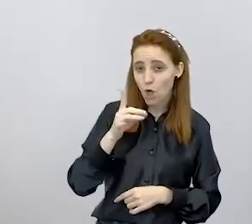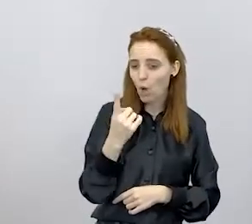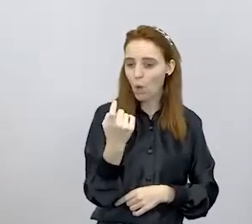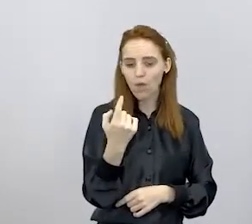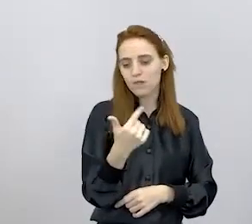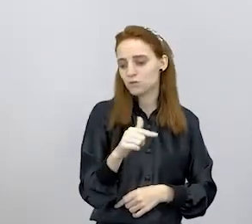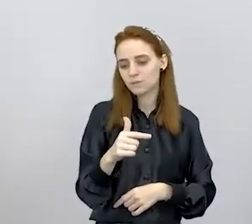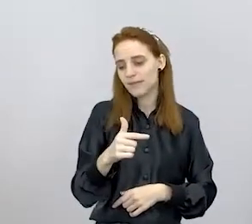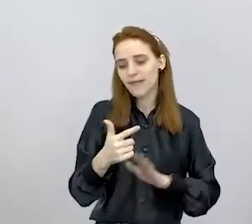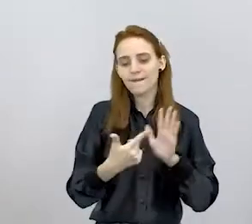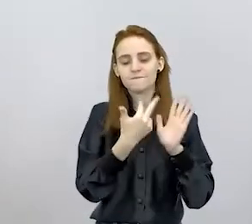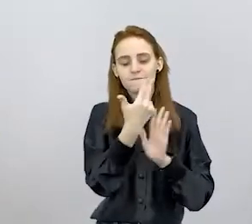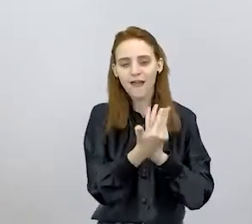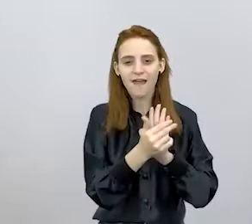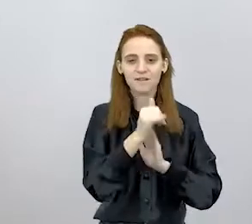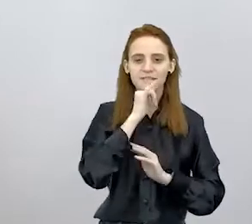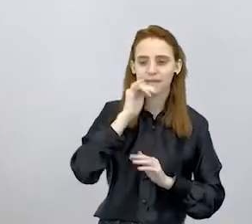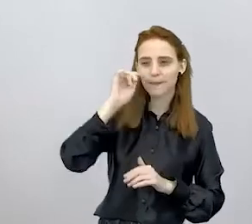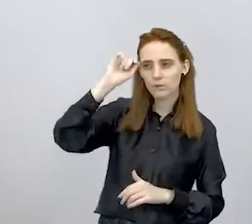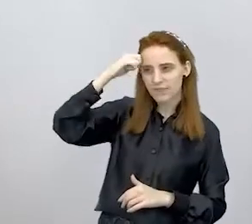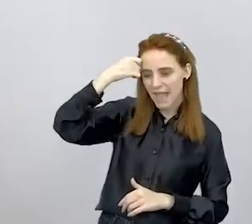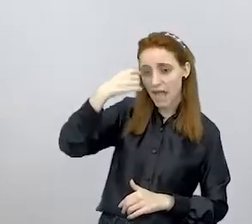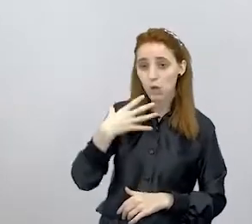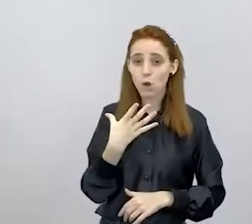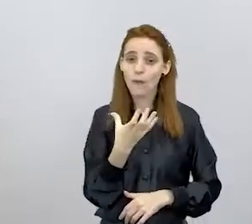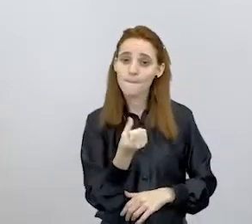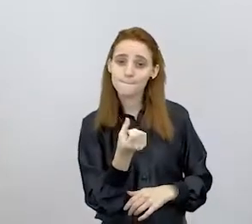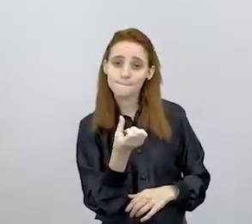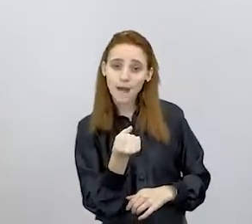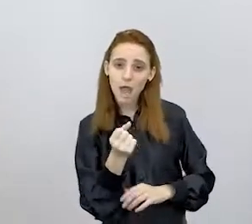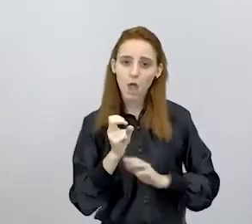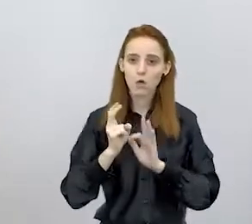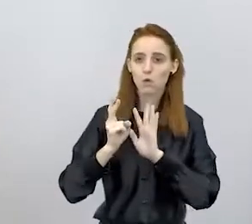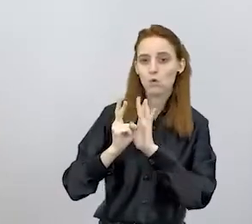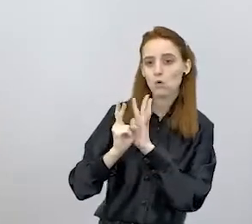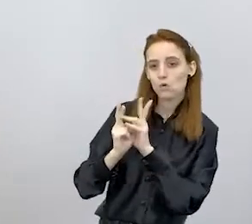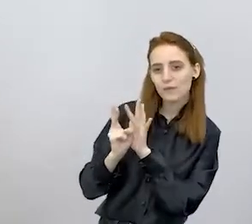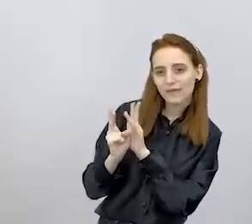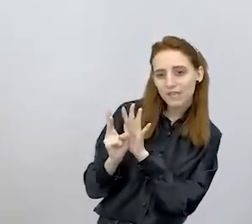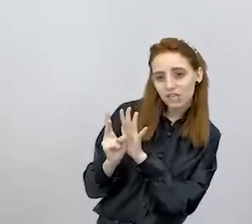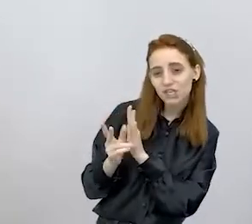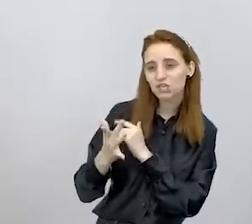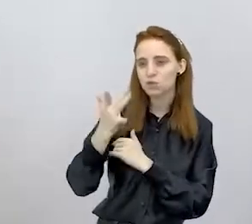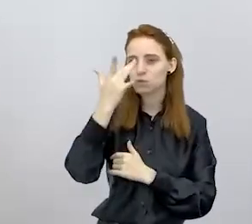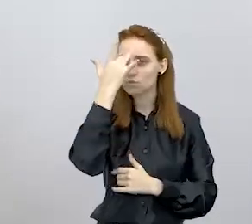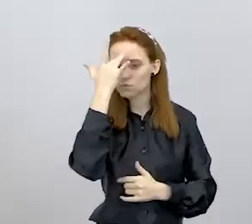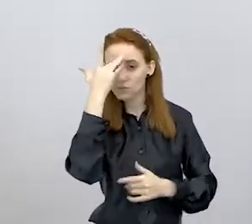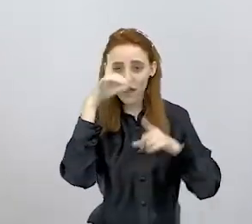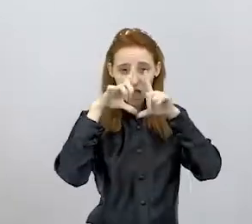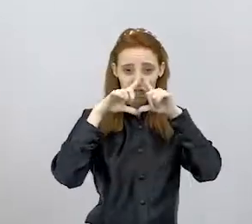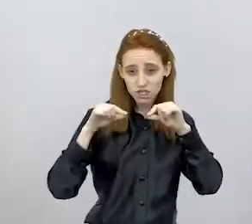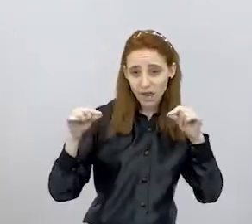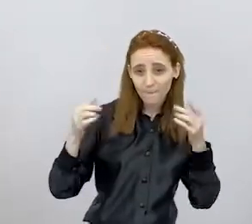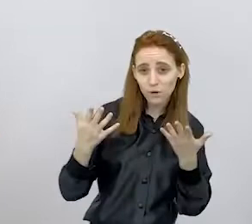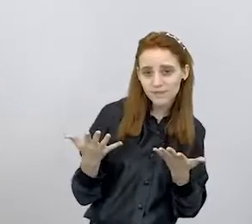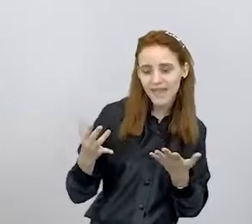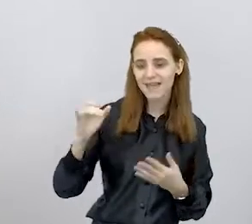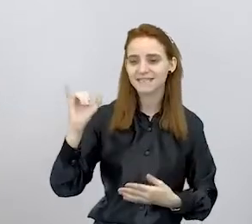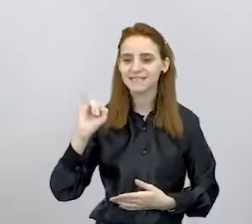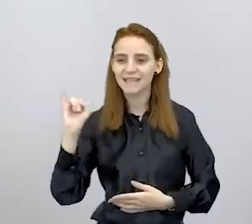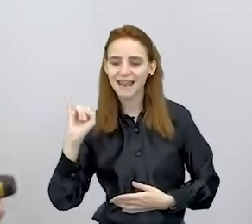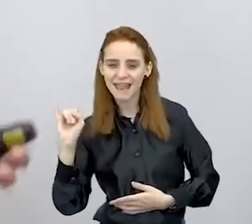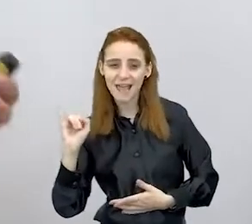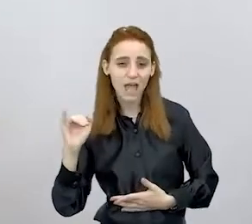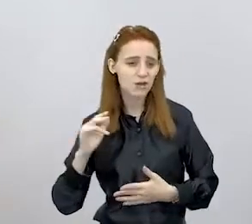O Brasil é o indígena, o Brasil é o negro, o Brasil é o branco, o Brasil é o árabe, é o japonês, é o italiano, é o alemão,